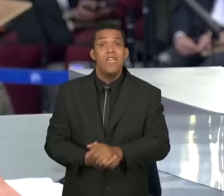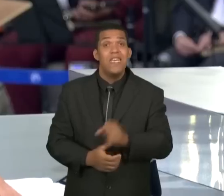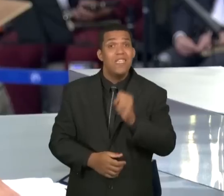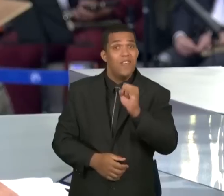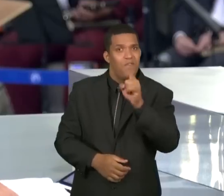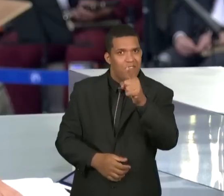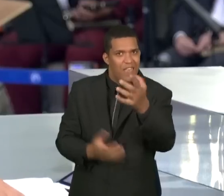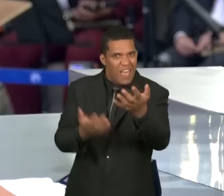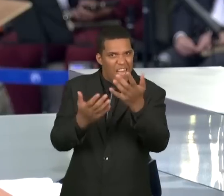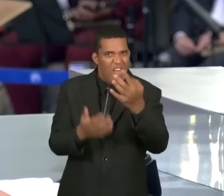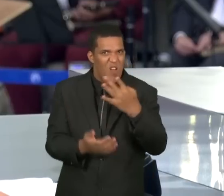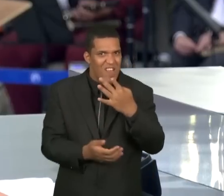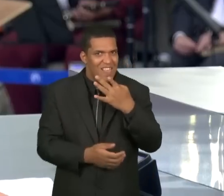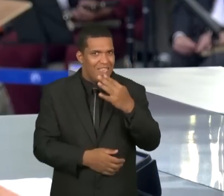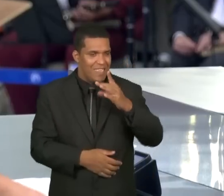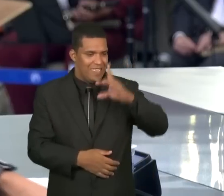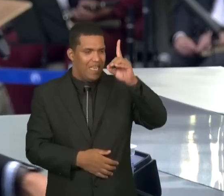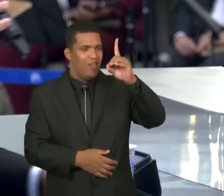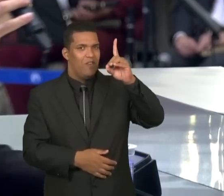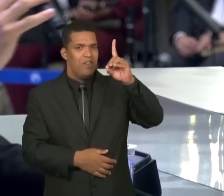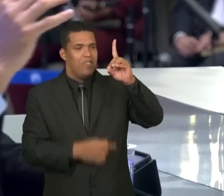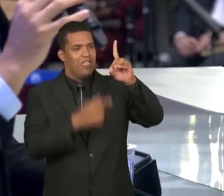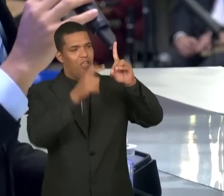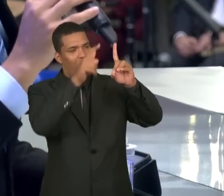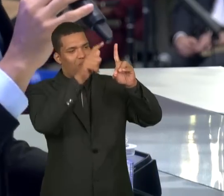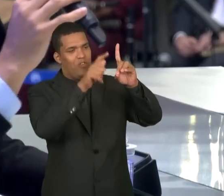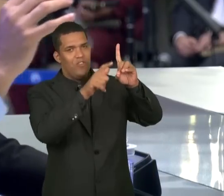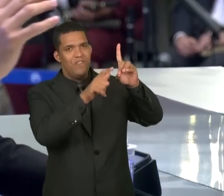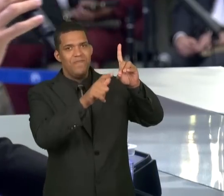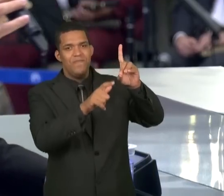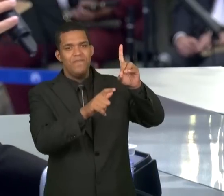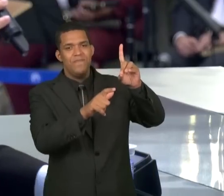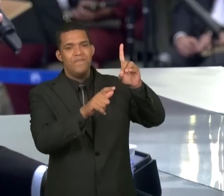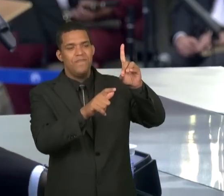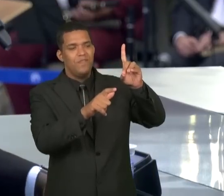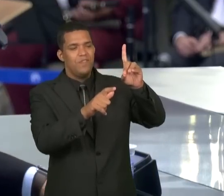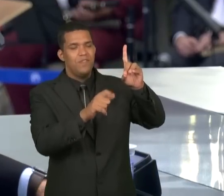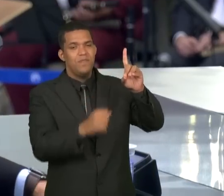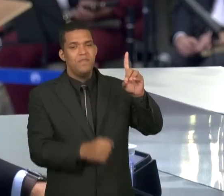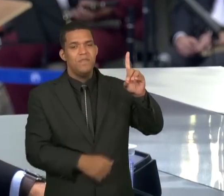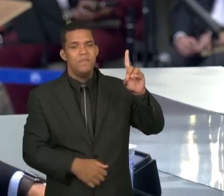conhecer Eu estou aqui no poço de Jacó